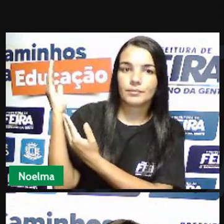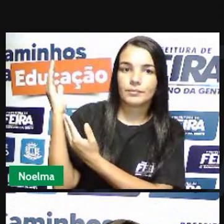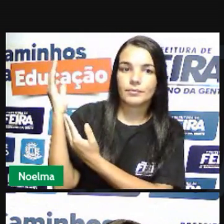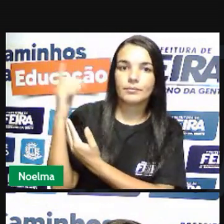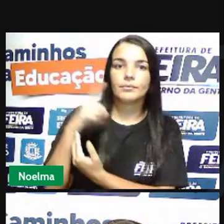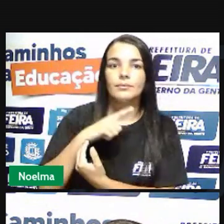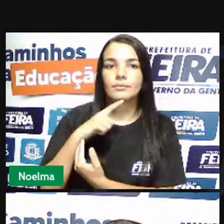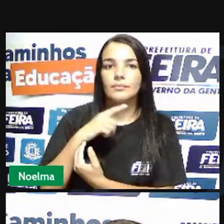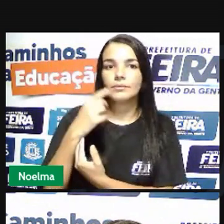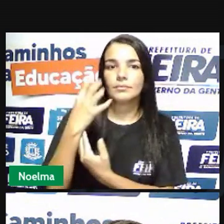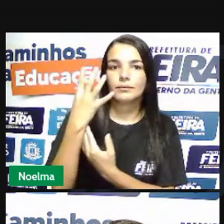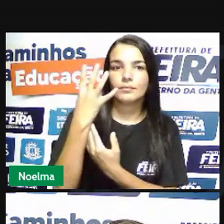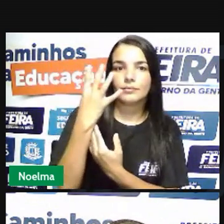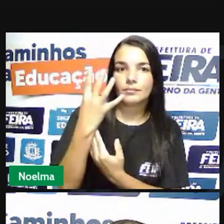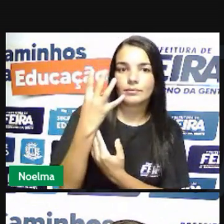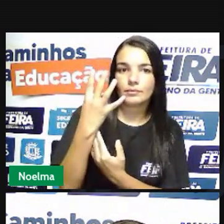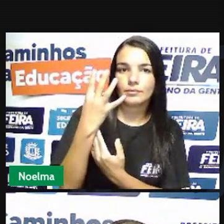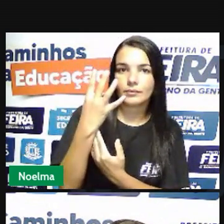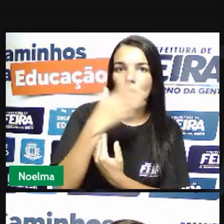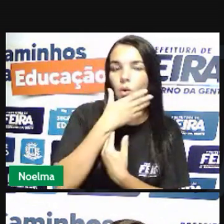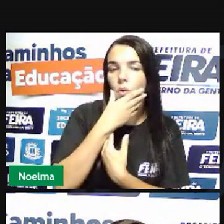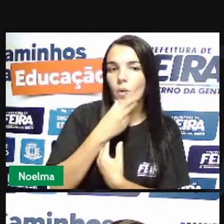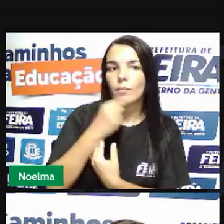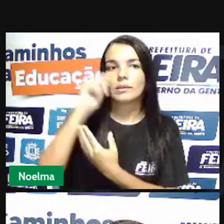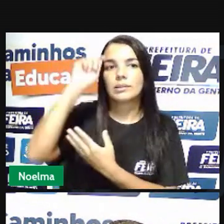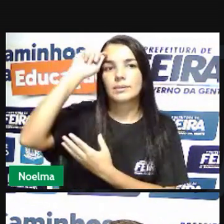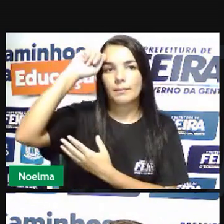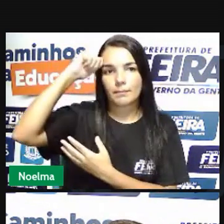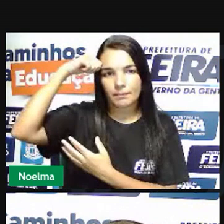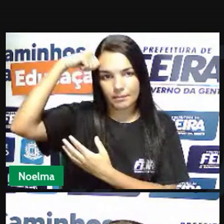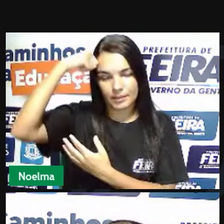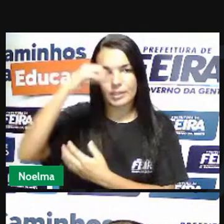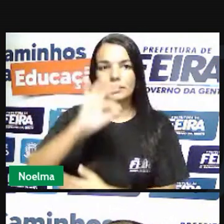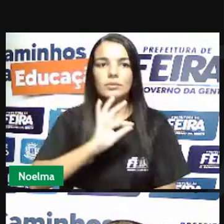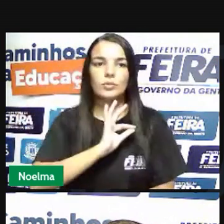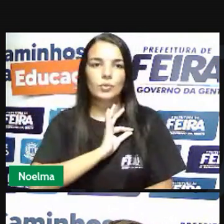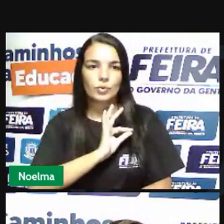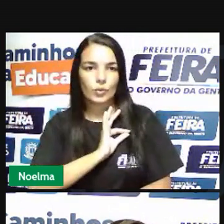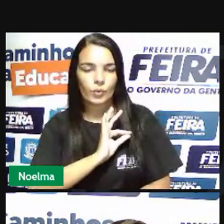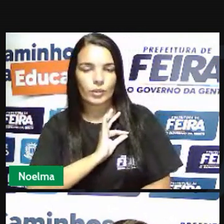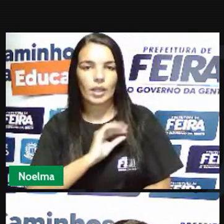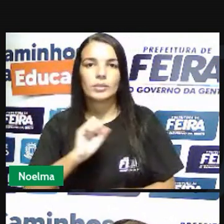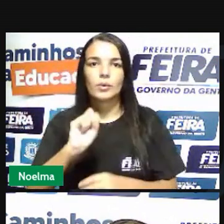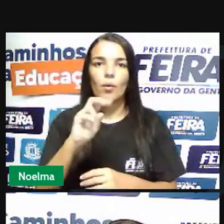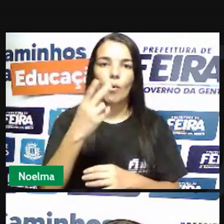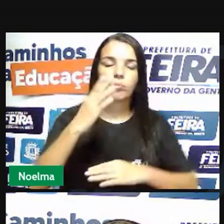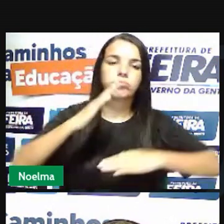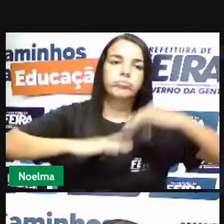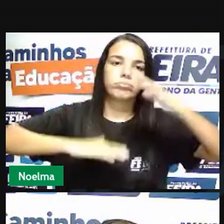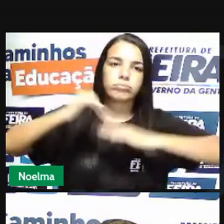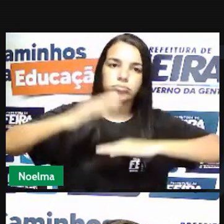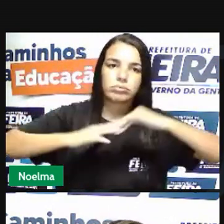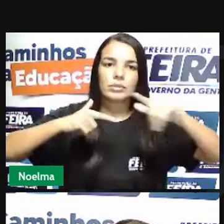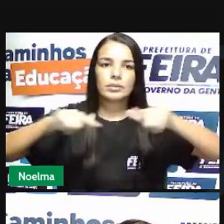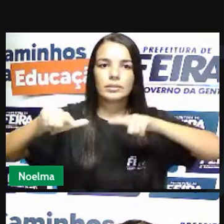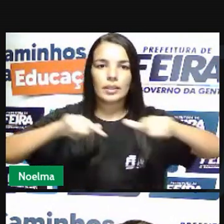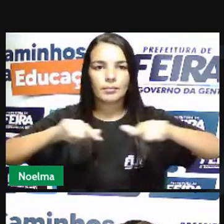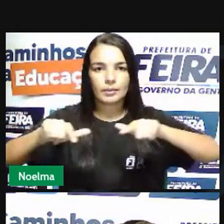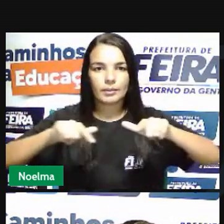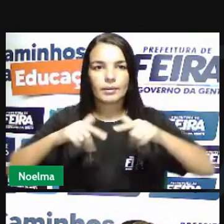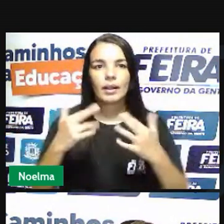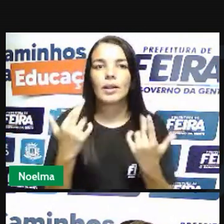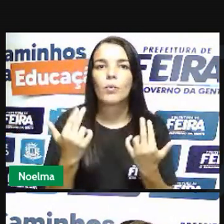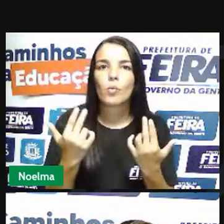e Luiz Gonzaga. Todos mulatos, soldados ou alfaiates, seus corpos, assim como